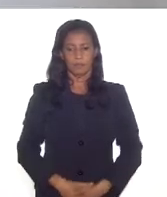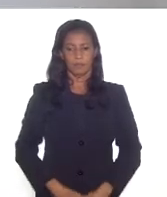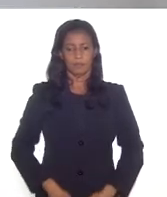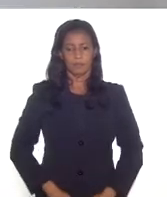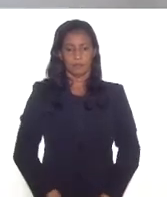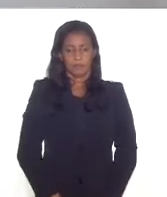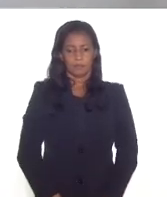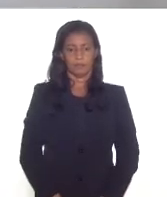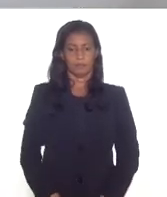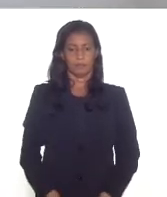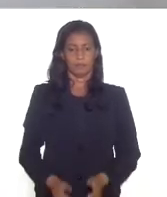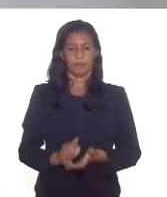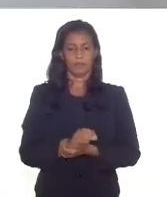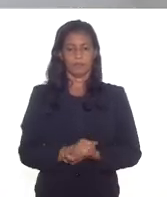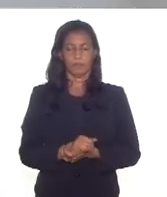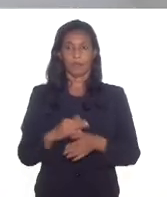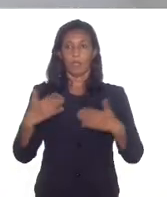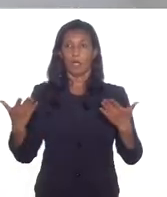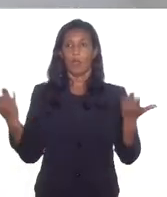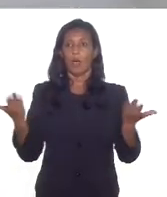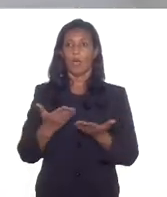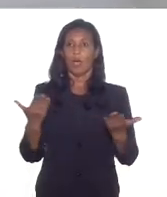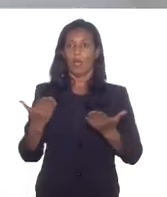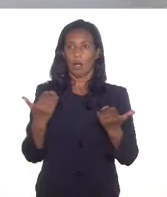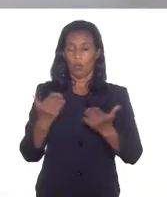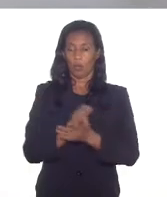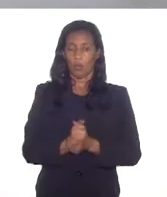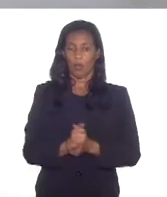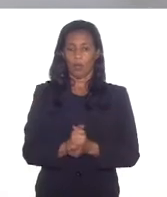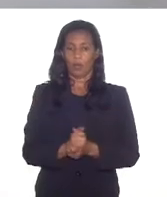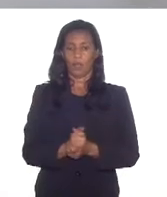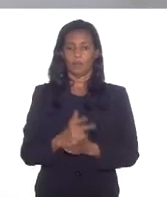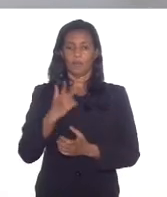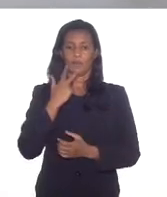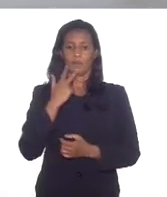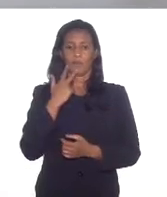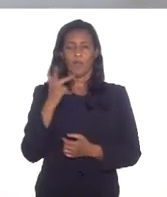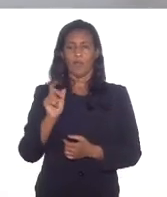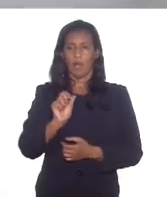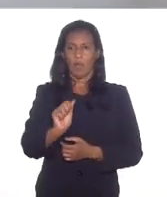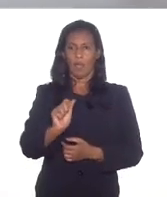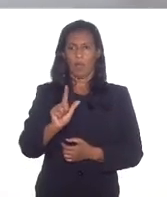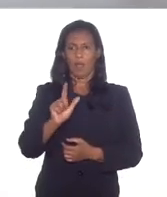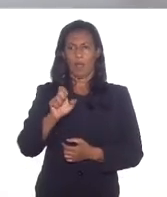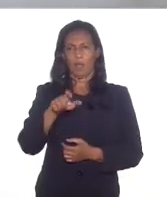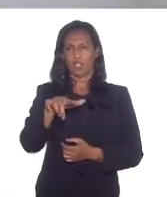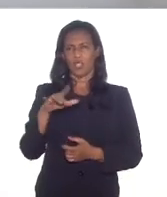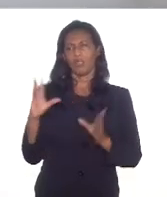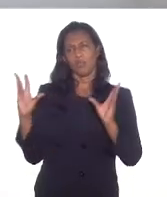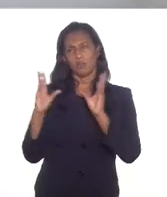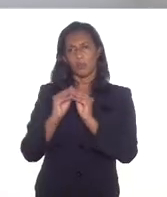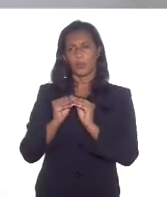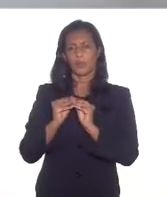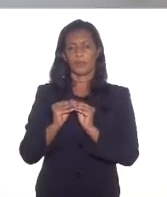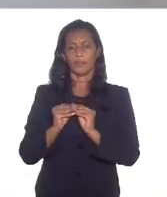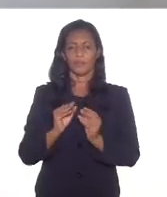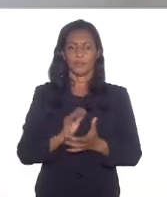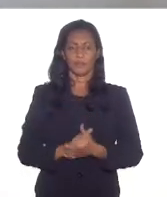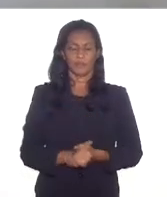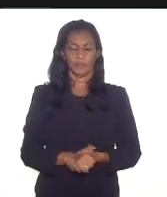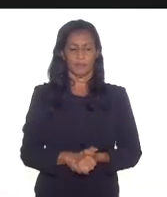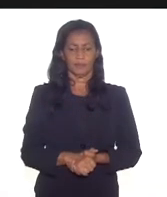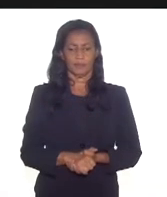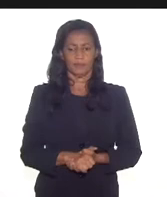Desculpa. É. E para conceder a coautoria no 4071. Então, Alexandre, por favor, breve, seguida a deputada